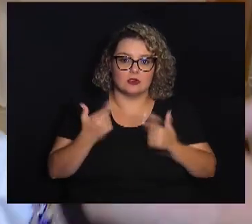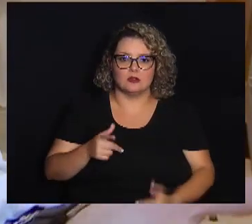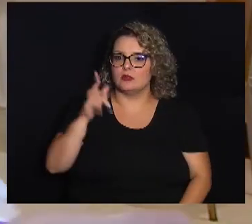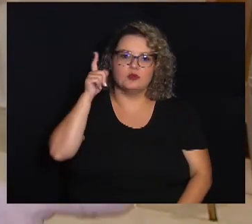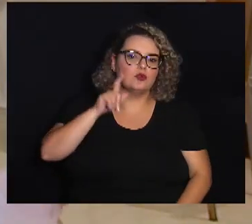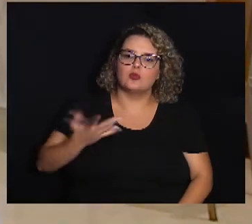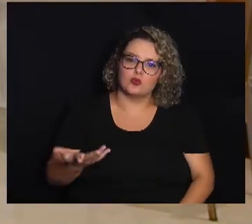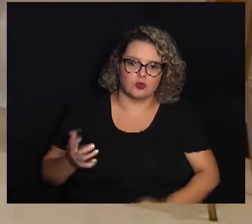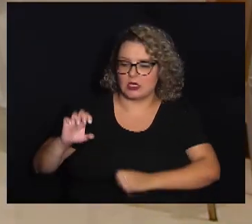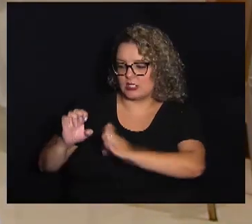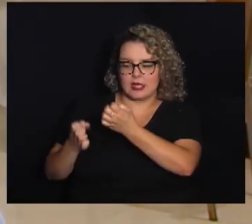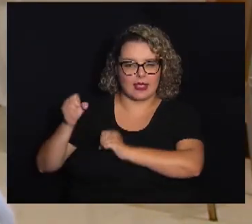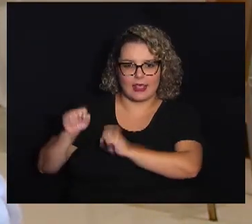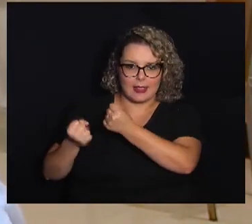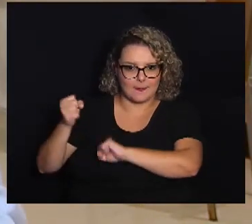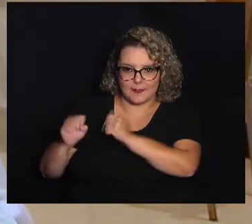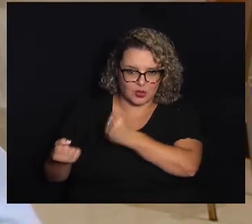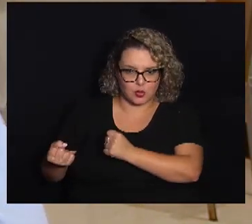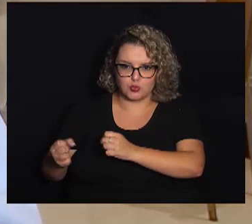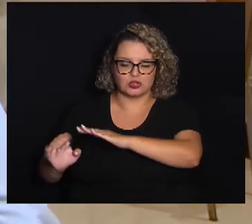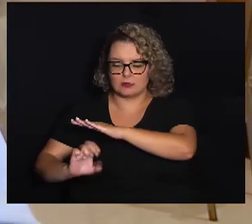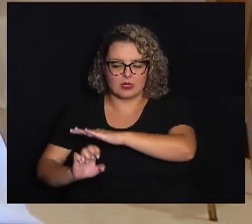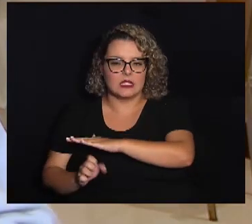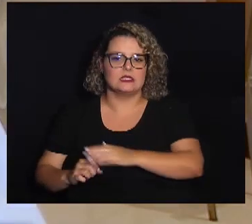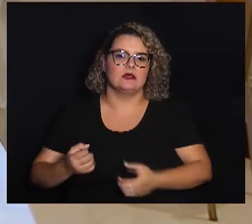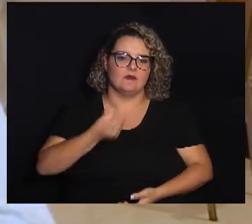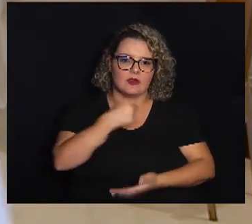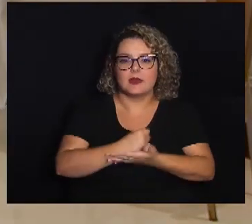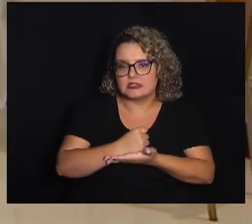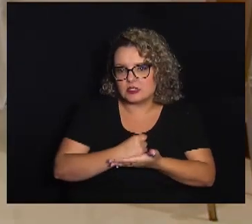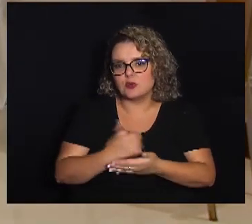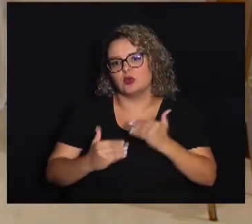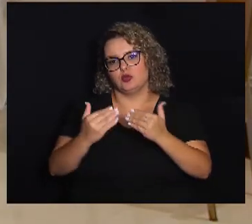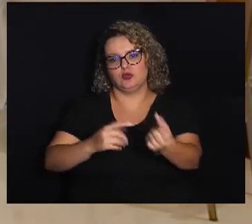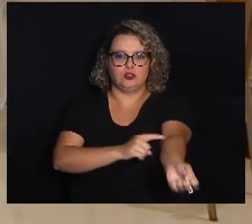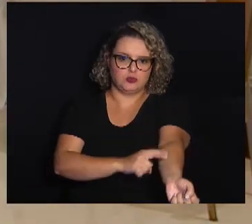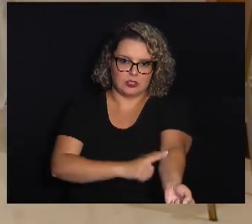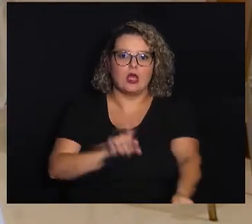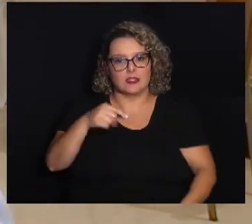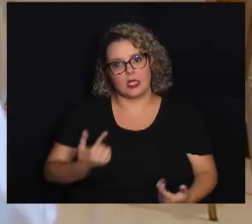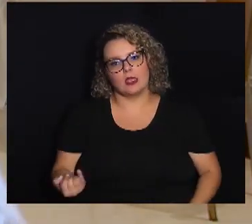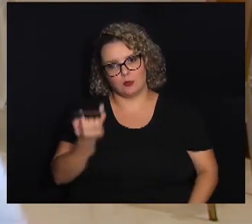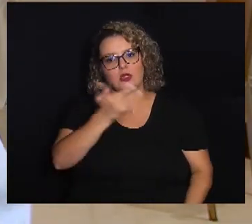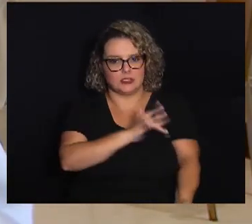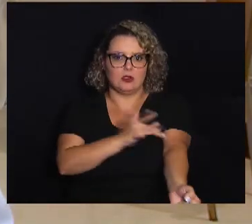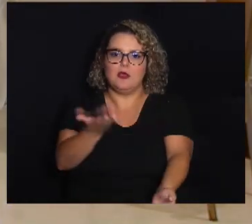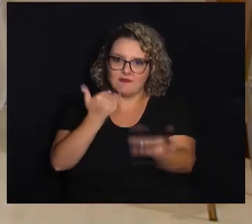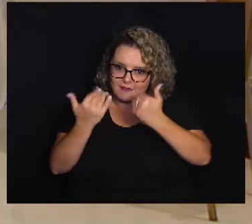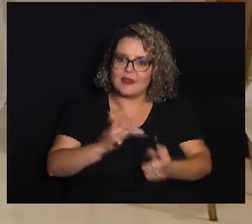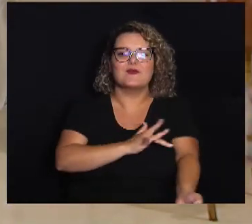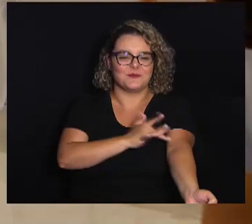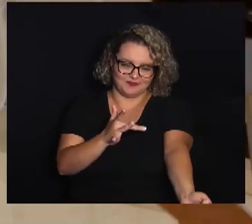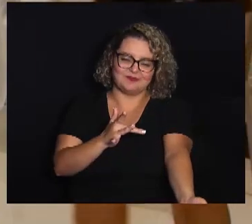nenhuma empresa farmacêutica consegue produzir esse remédio. Então, por isso que o sangue é importante, a doação de sangue. Então, venham doar,